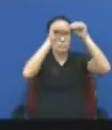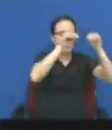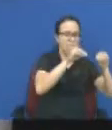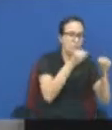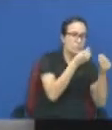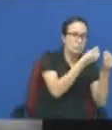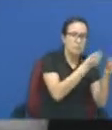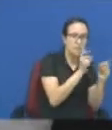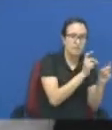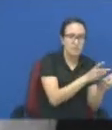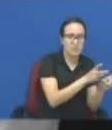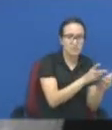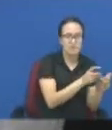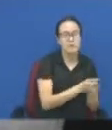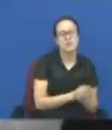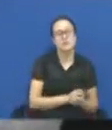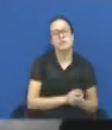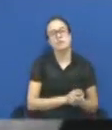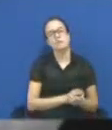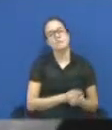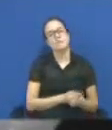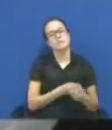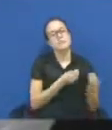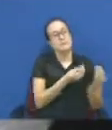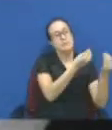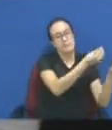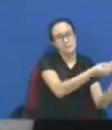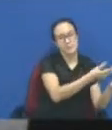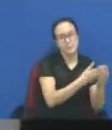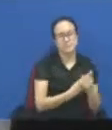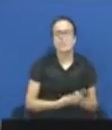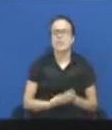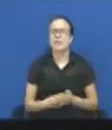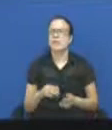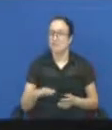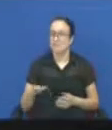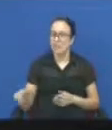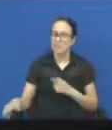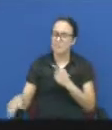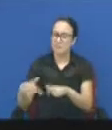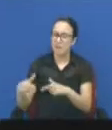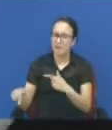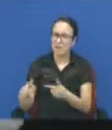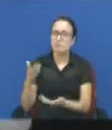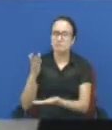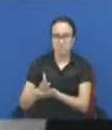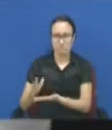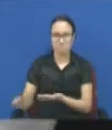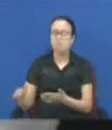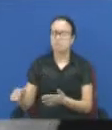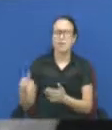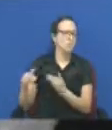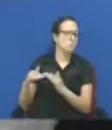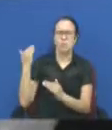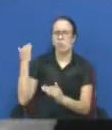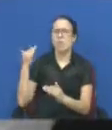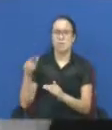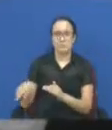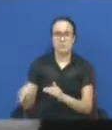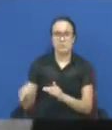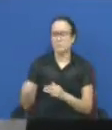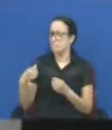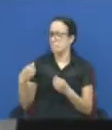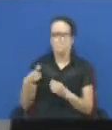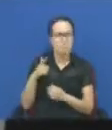contra o trabalho infantil escravo, mas sou a favor de políticas públicas. Nós temos aqui na nossa